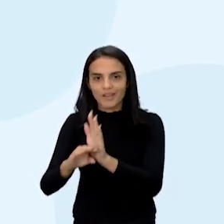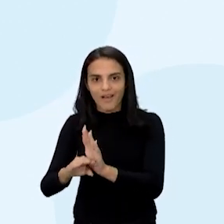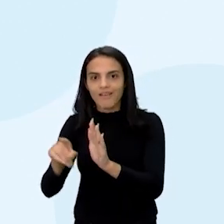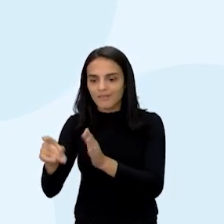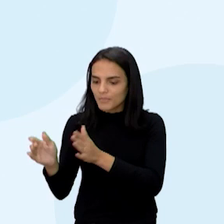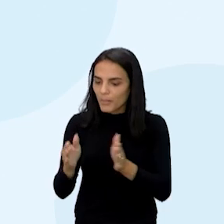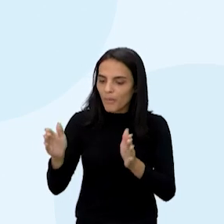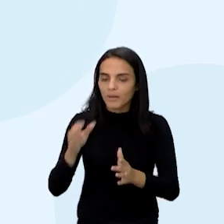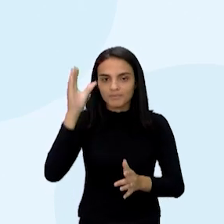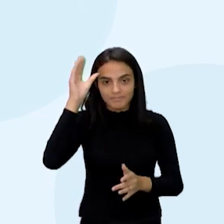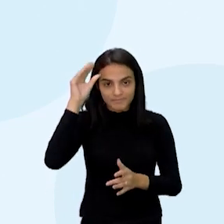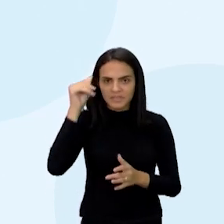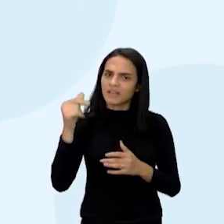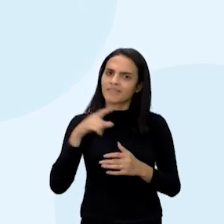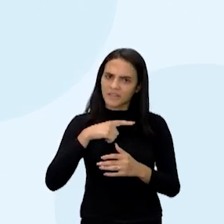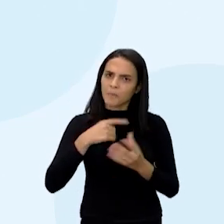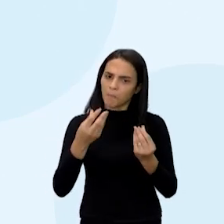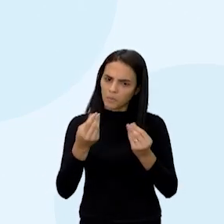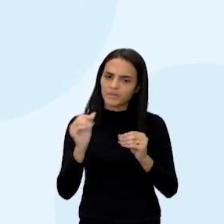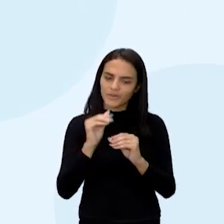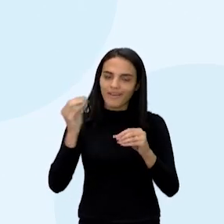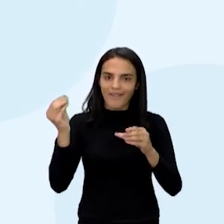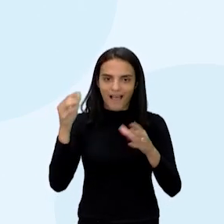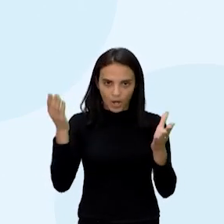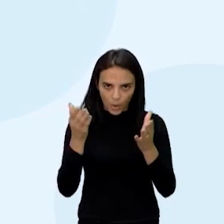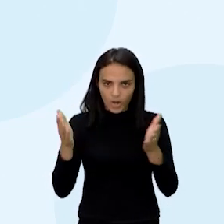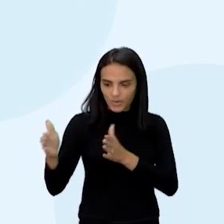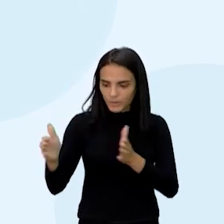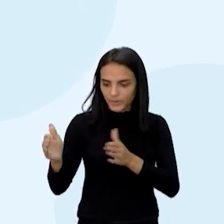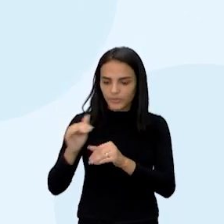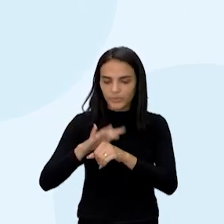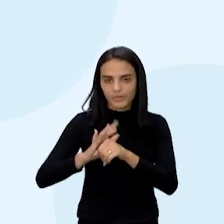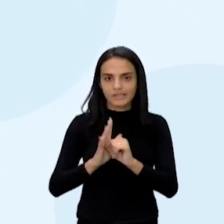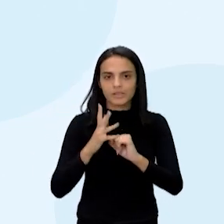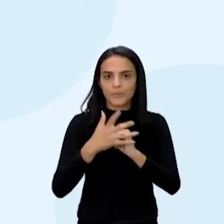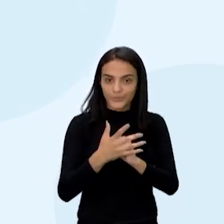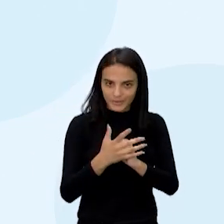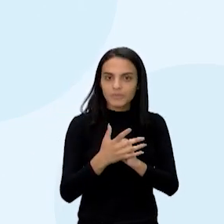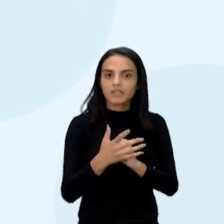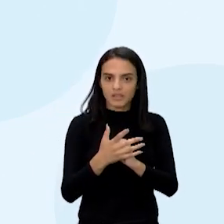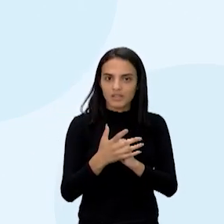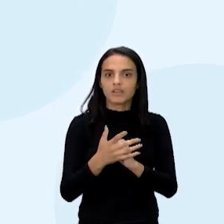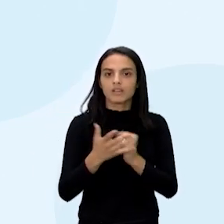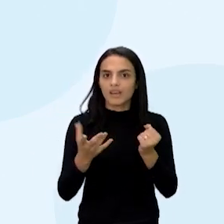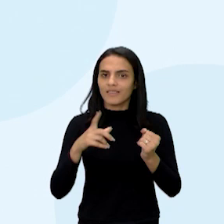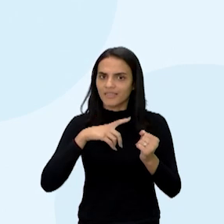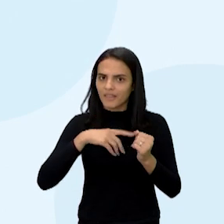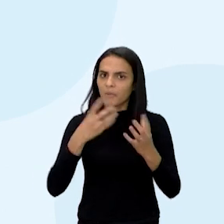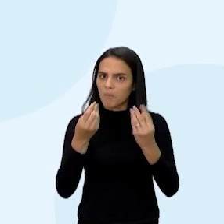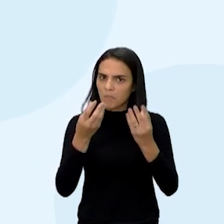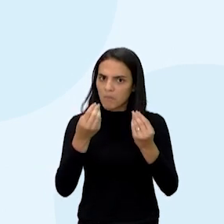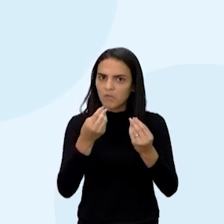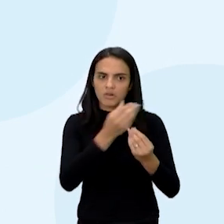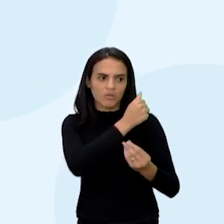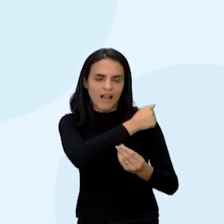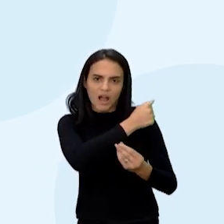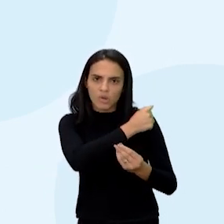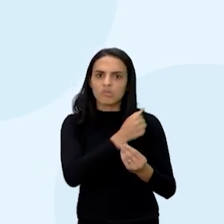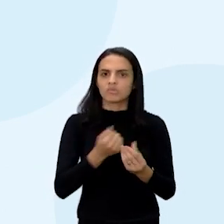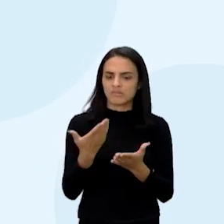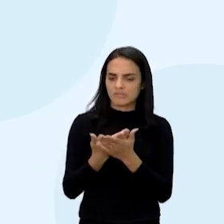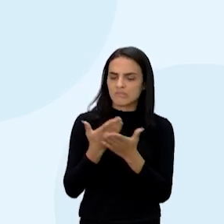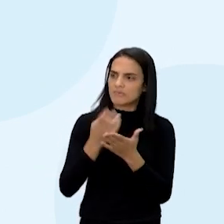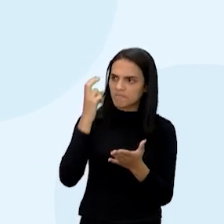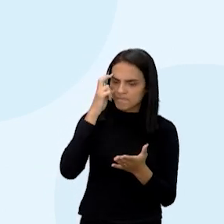tem muitos superdotados agora no período da pandemia, por exemplo, buscando soluções para as questões da Covid, né? Então, pessoas